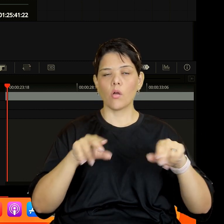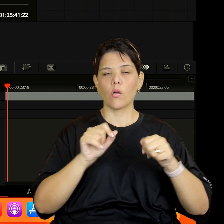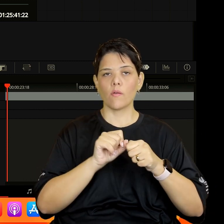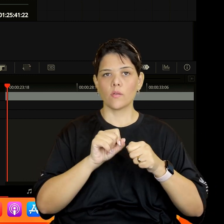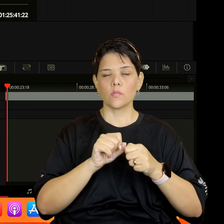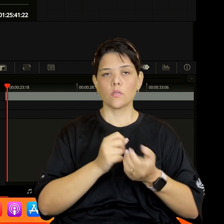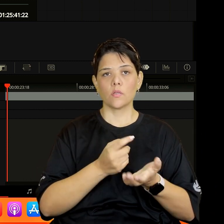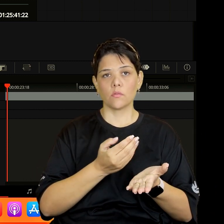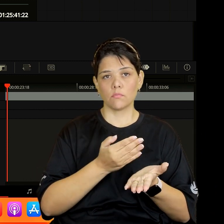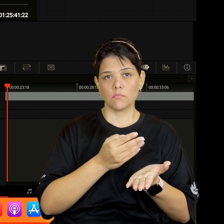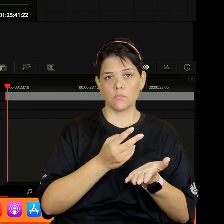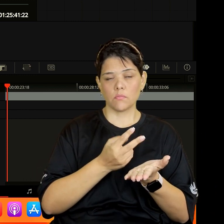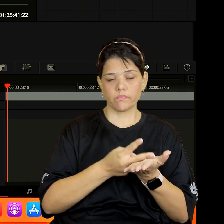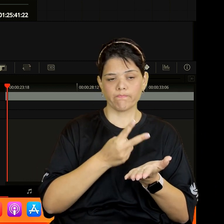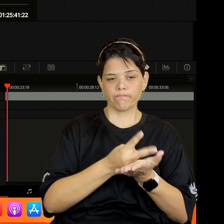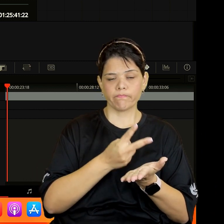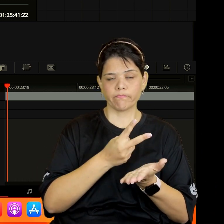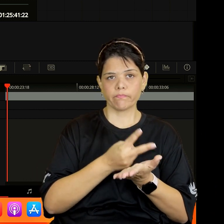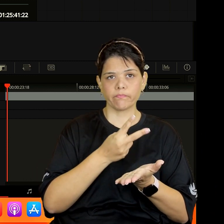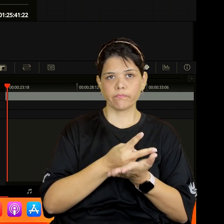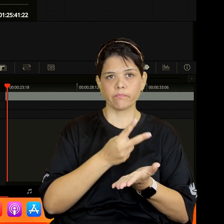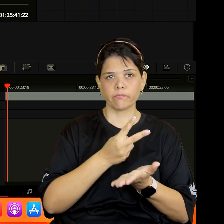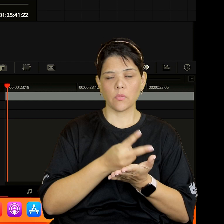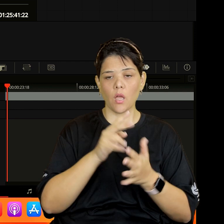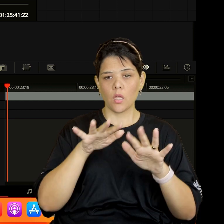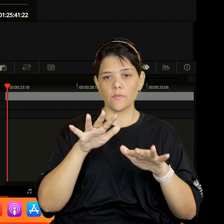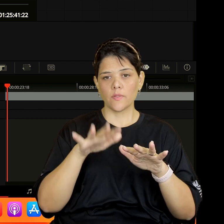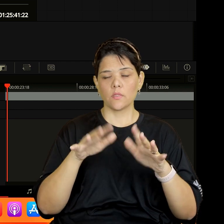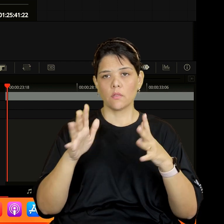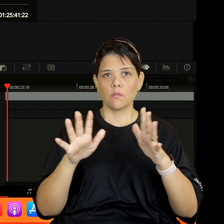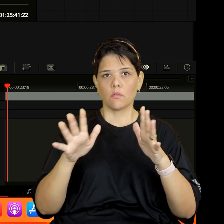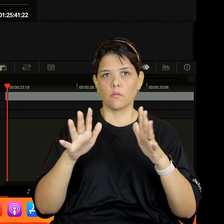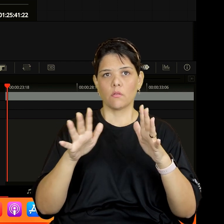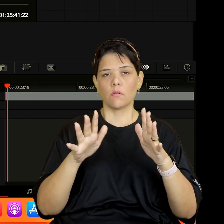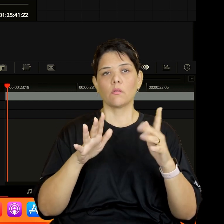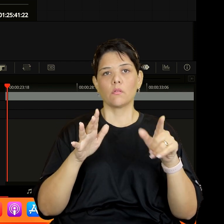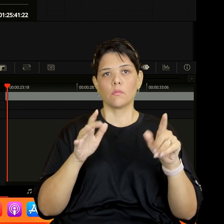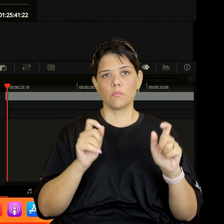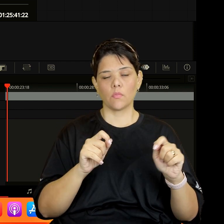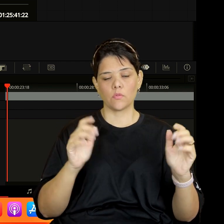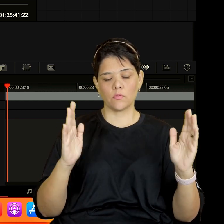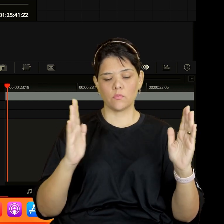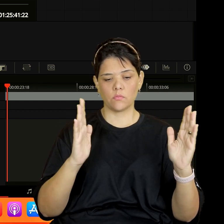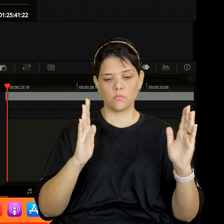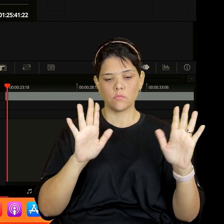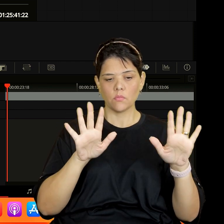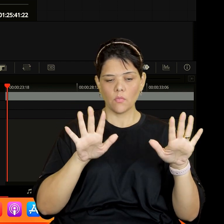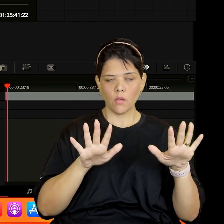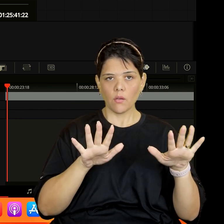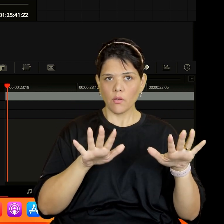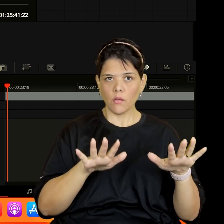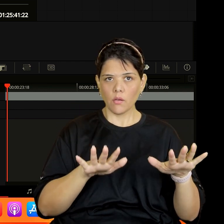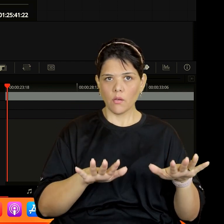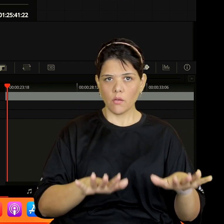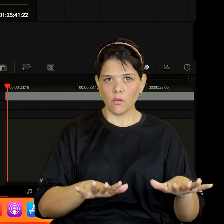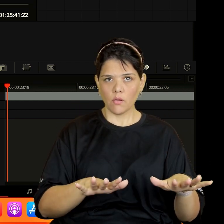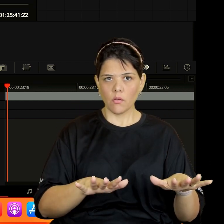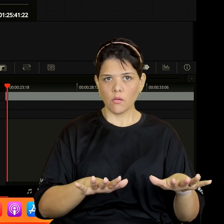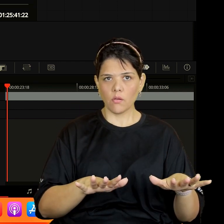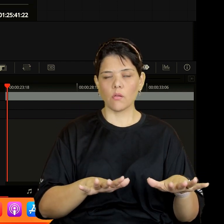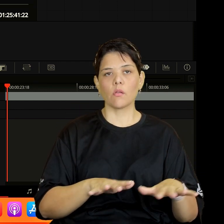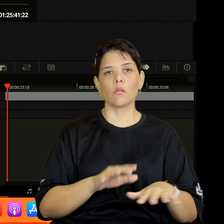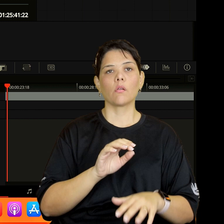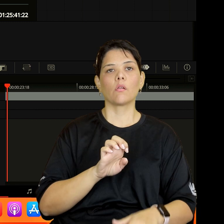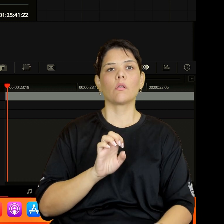vídeo. Então, se você tem um vídeo muito sacudindo, assim, muito balançando, você pode estabilizar por aqui. Os estabilizadores dos programas